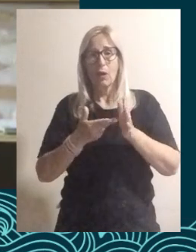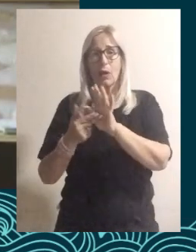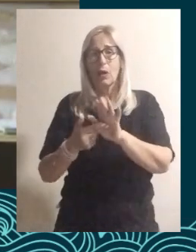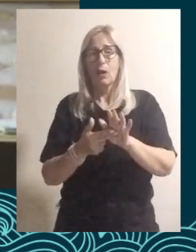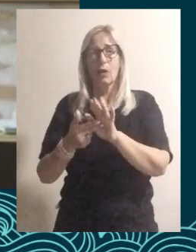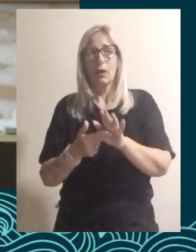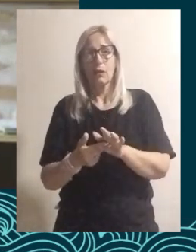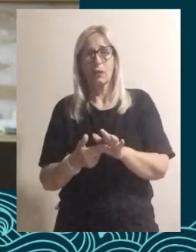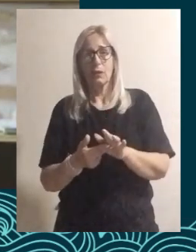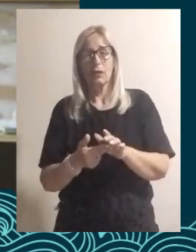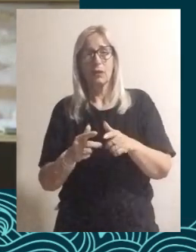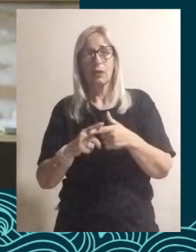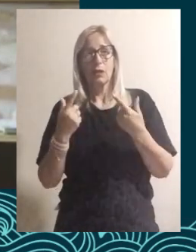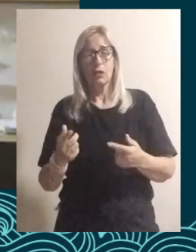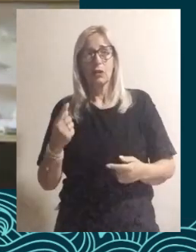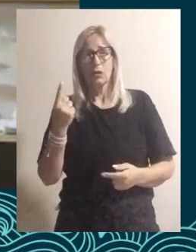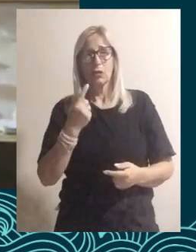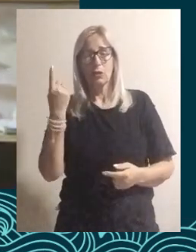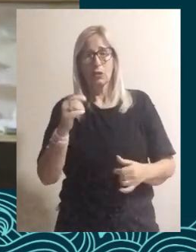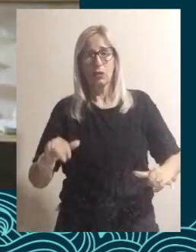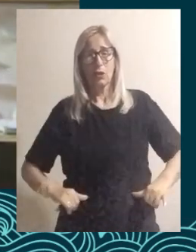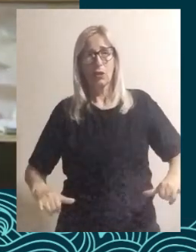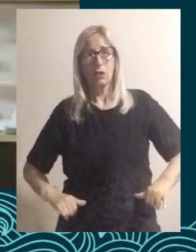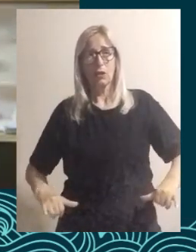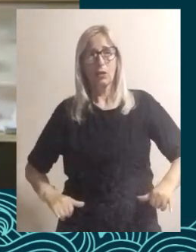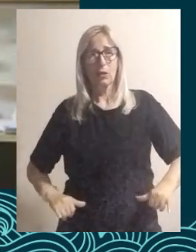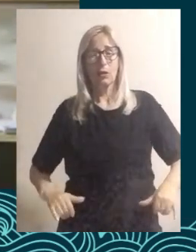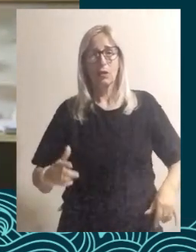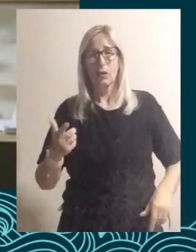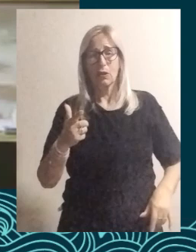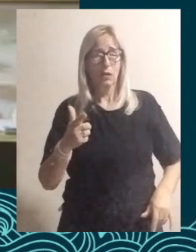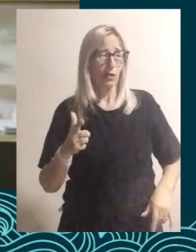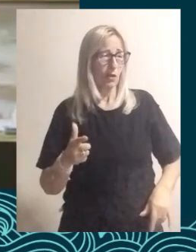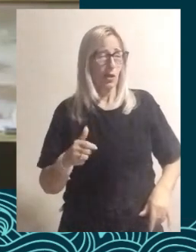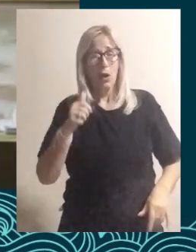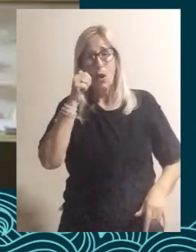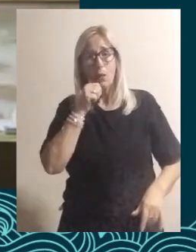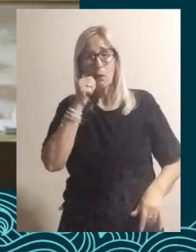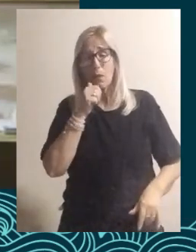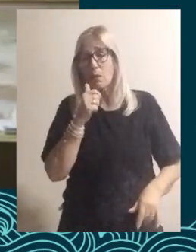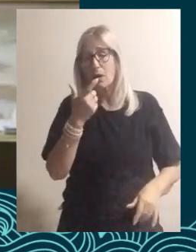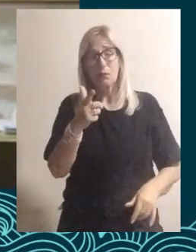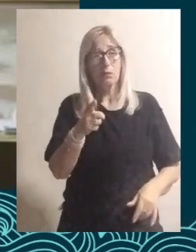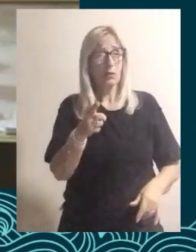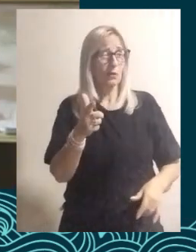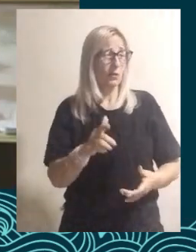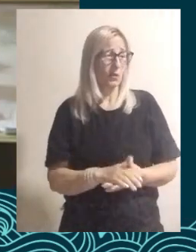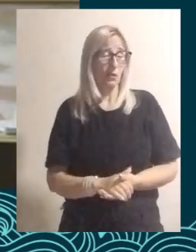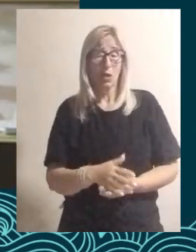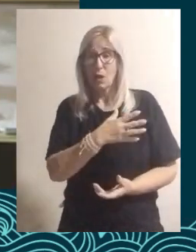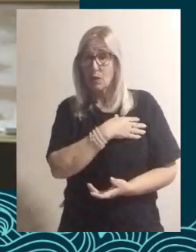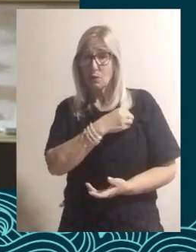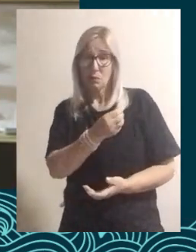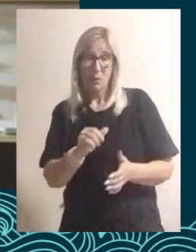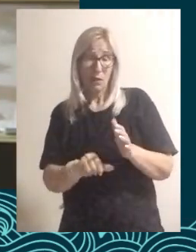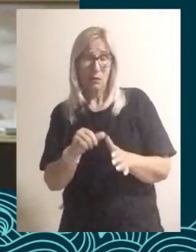A gente, como a muito. Rosane acabou de falar, acaba sofrendo sozinha, né? Às vezes não tem mãe perto, foi o meu caso. Já não O meu tinha